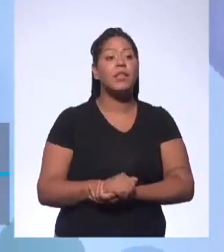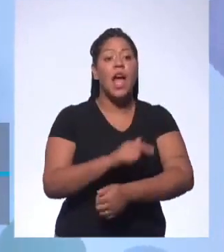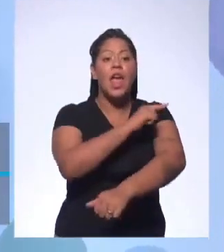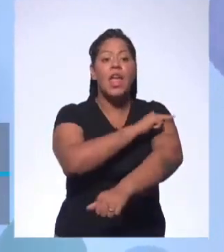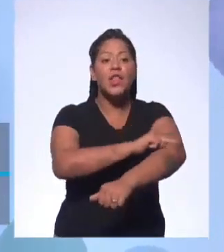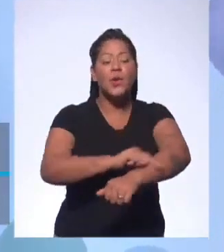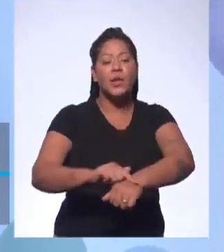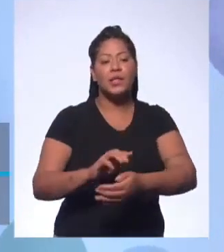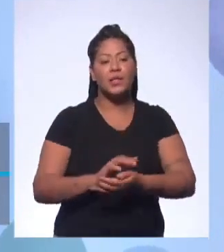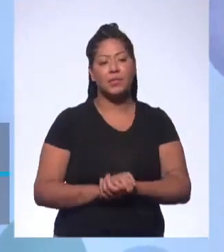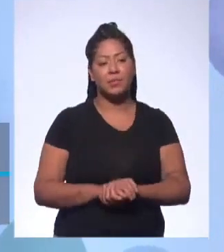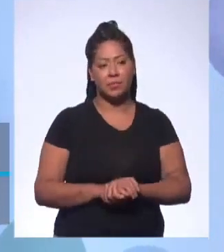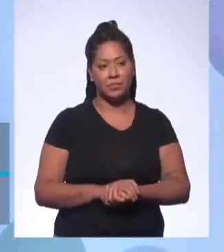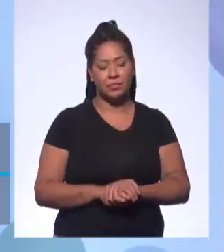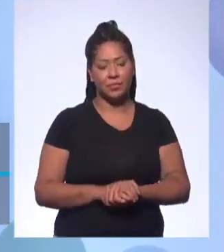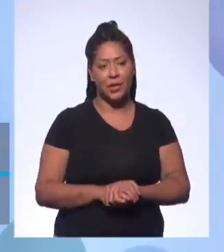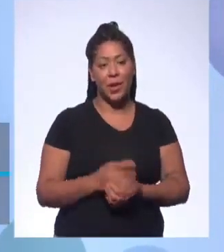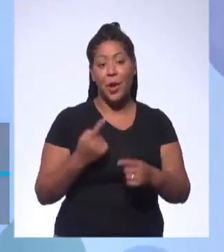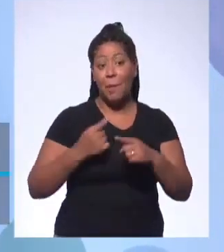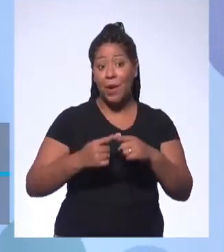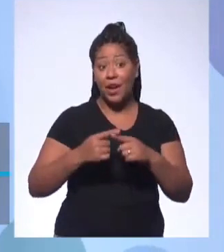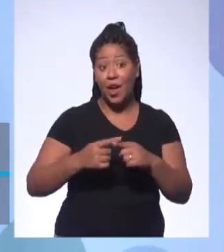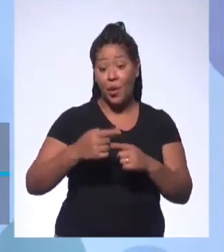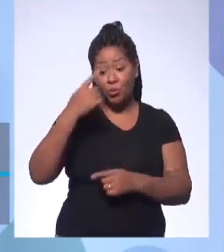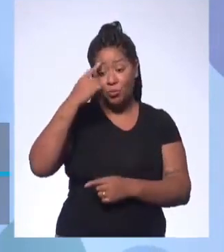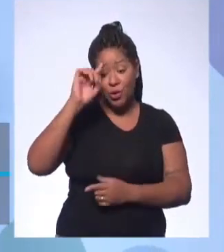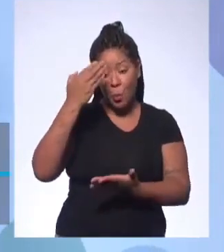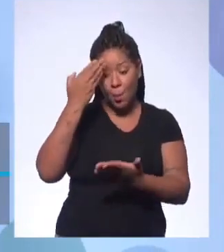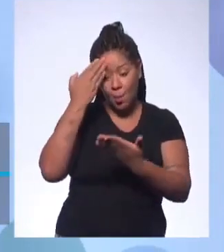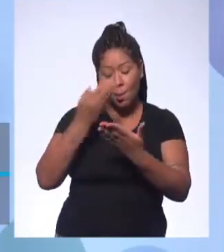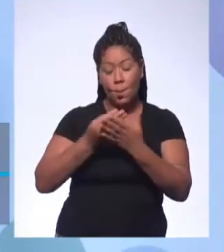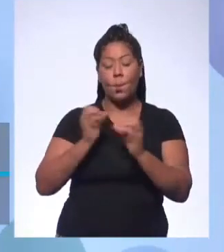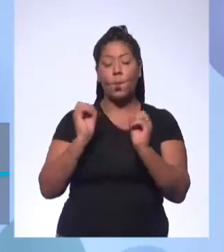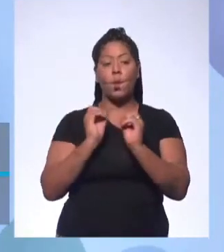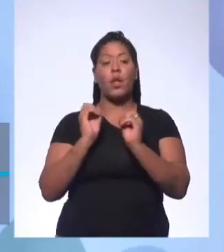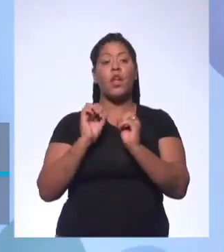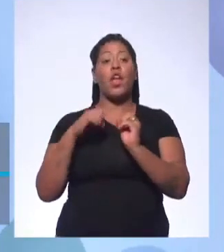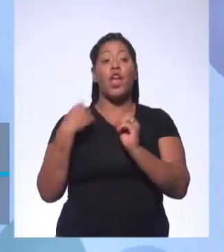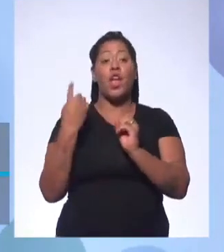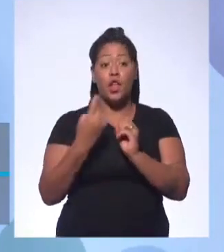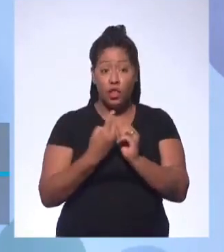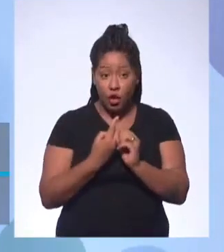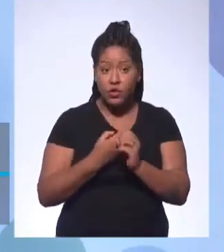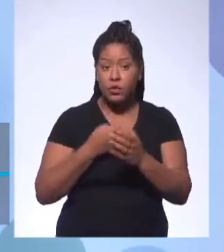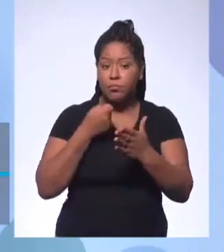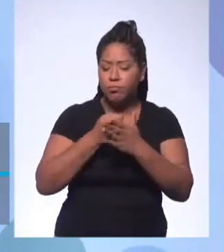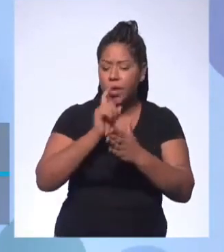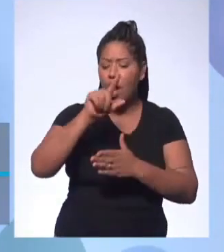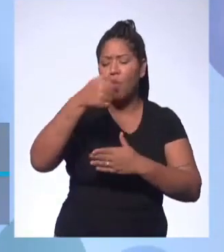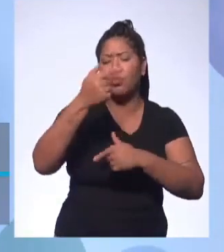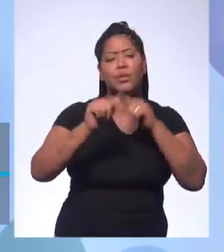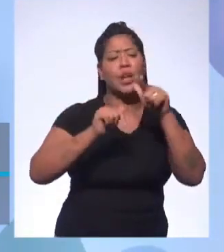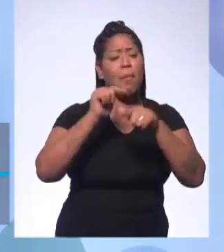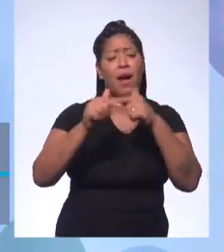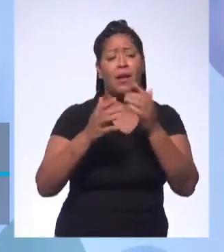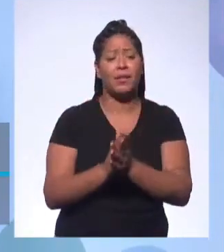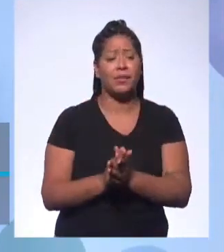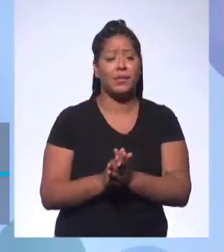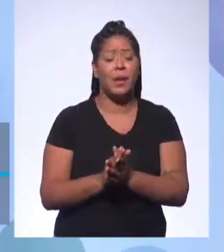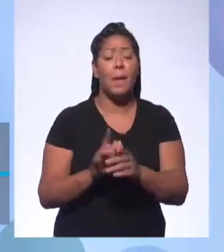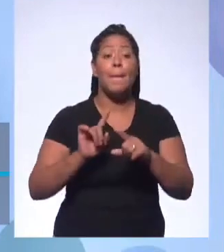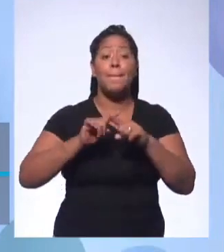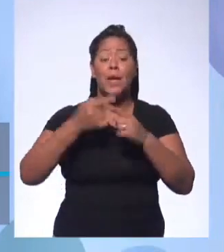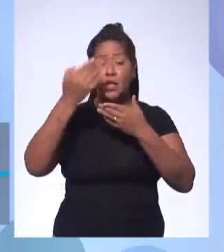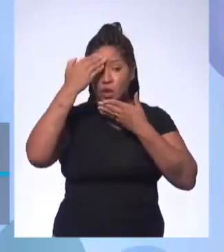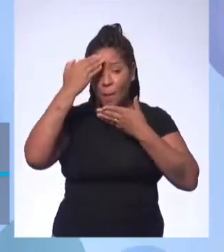catar latinha, que eu acho que dá até mais grana, né? Mas a gente está aqui porque a gente acredita, né? Então assim, gente, muito obrigado de